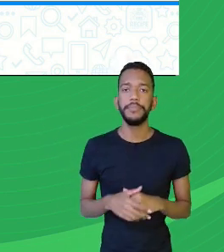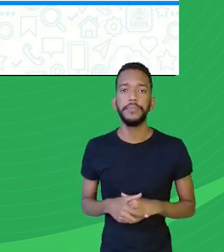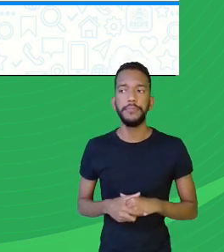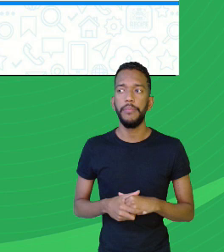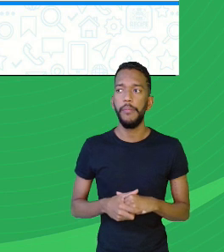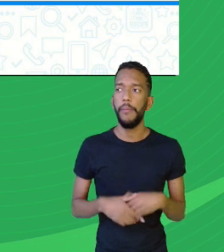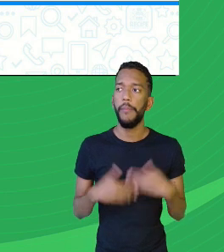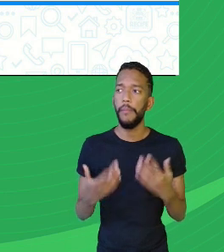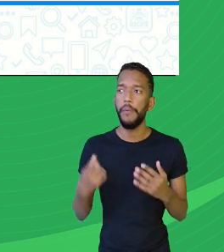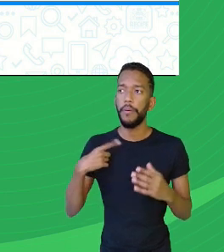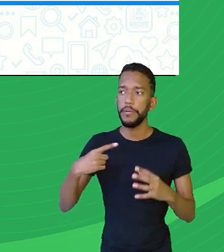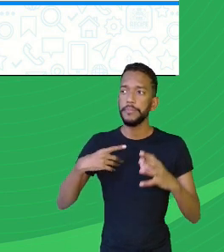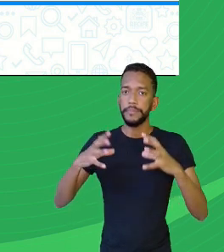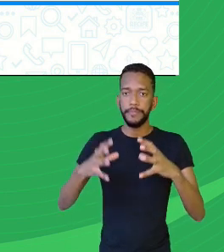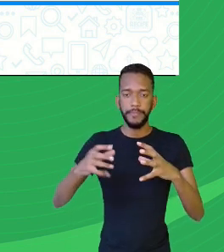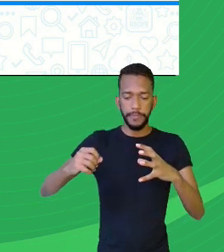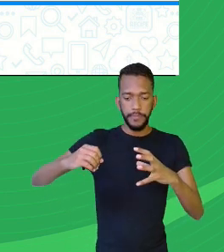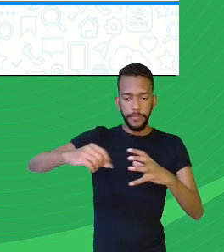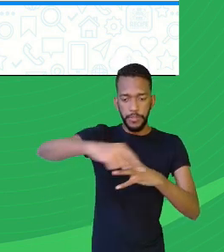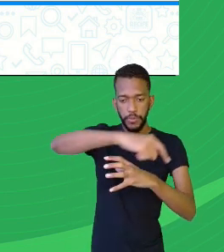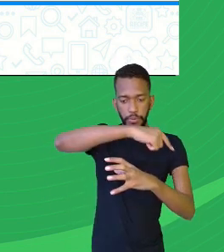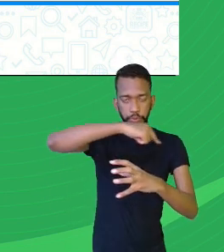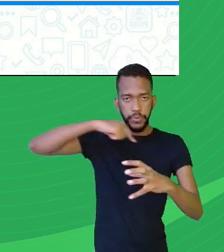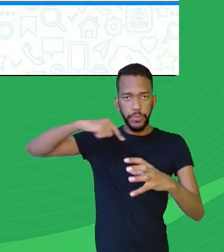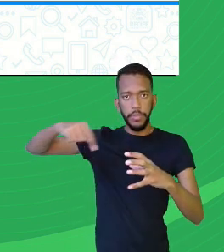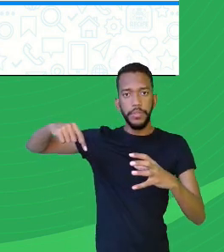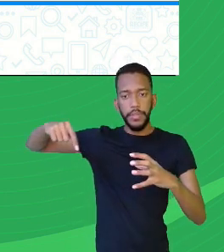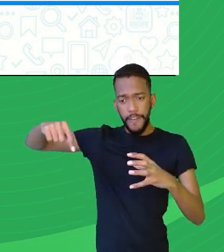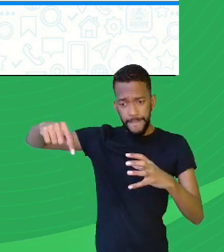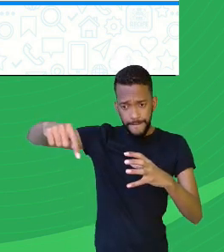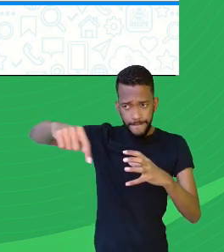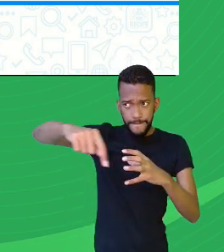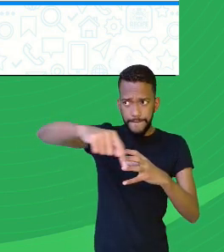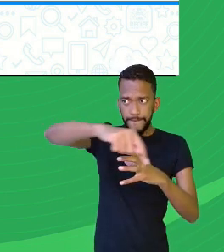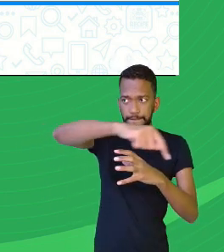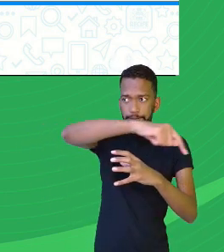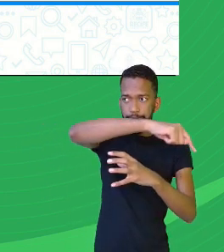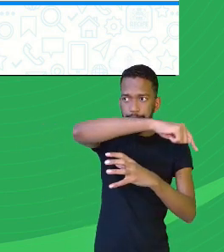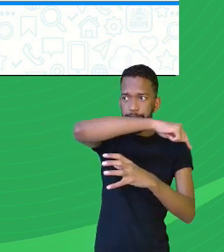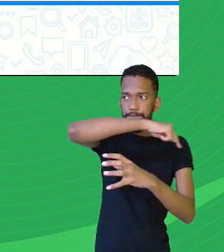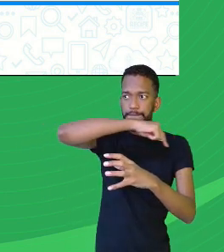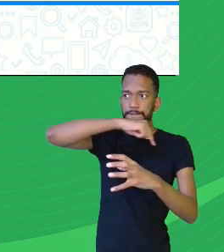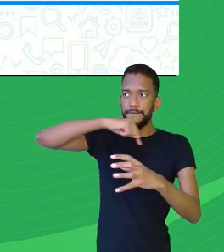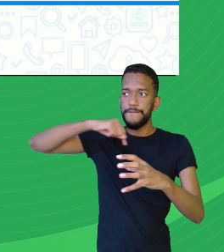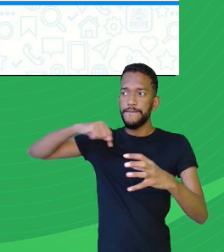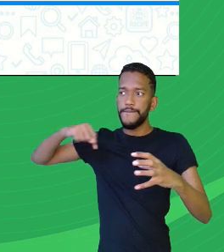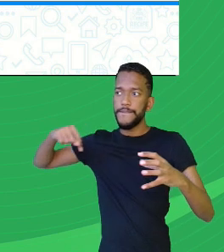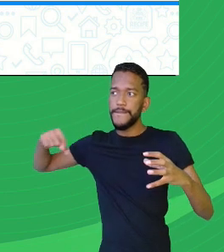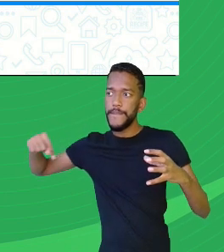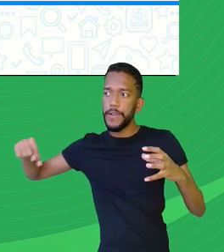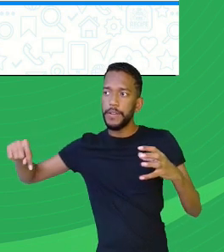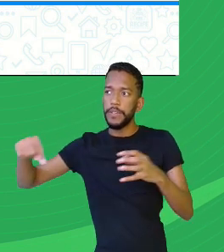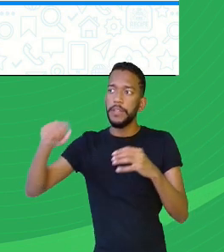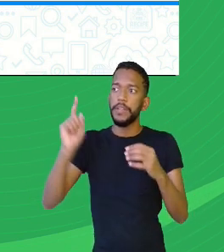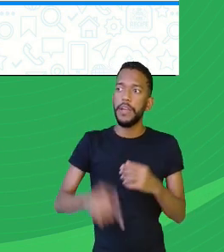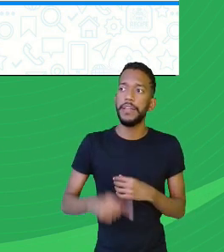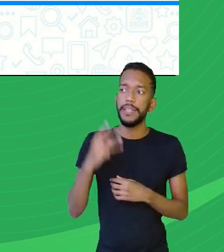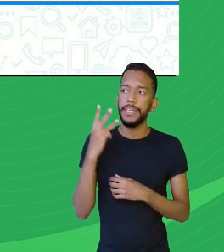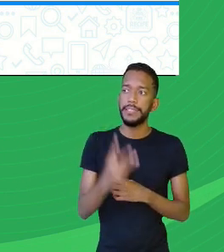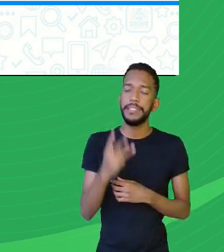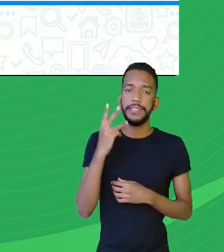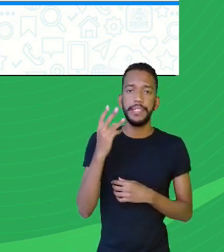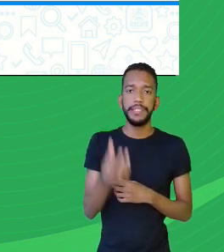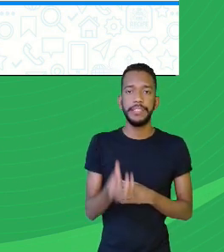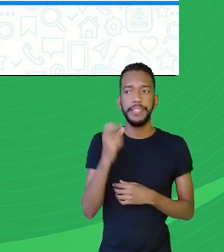Quando a Terra dá um giro completo em volta da Terra, ela dura cerca de 365